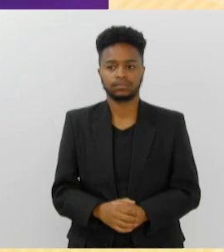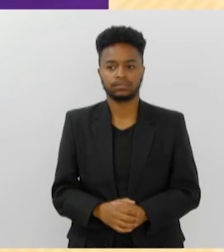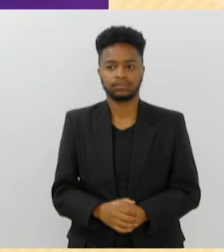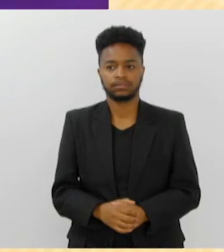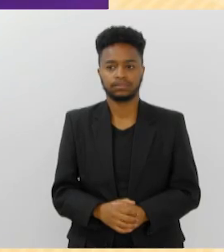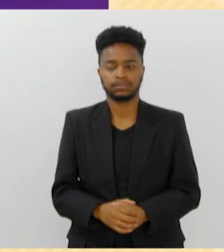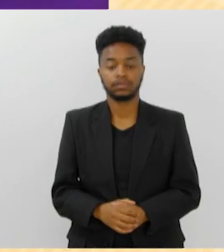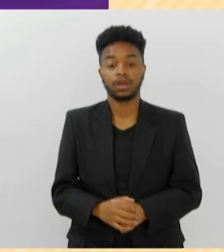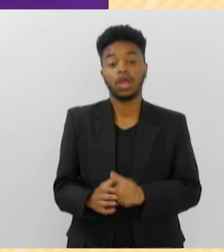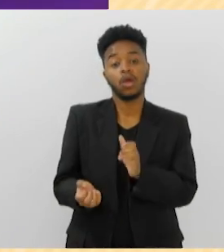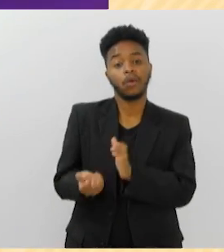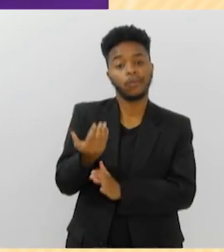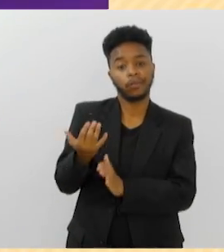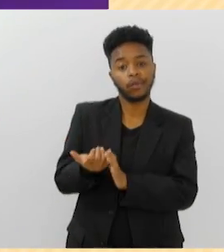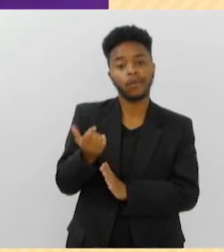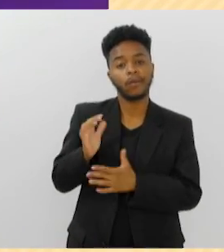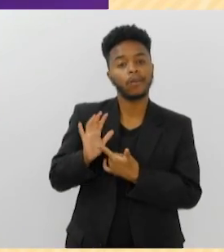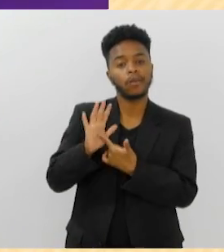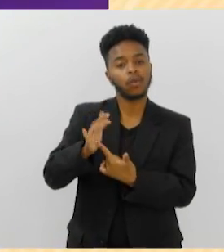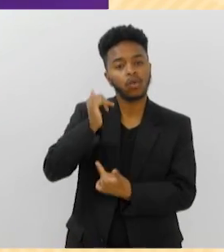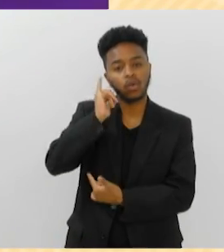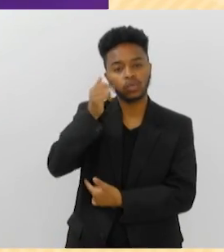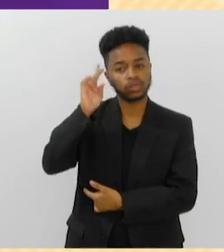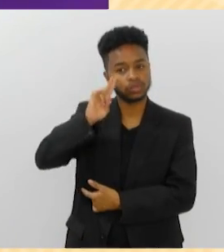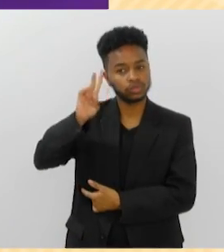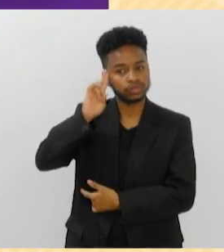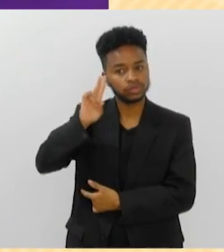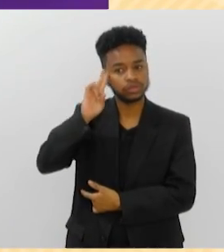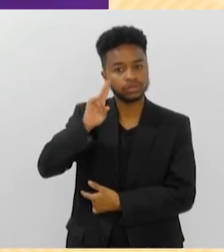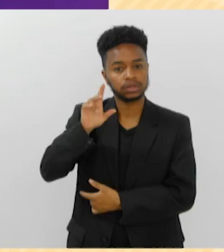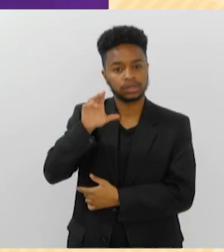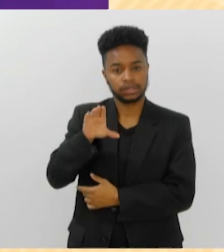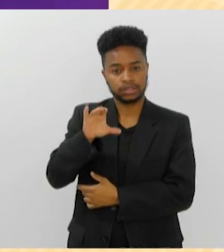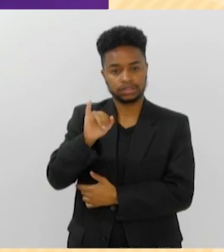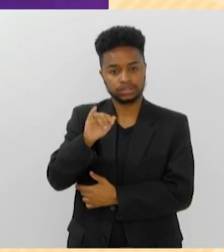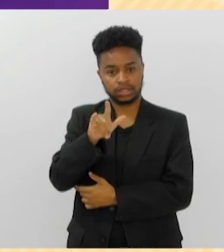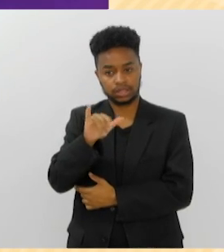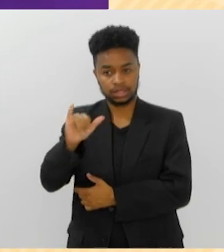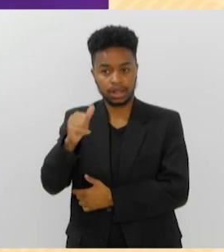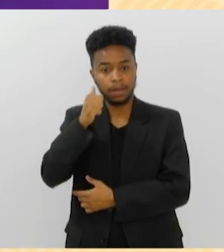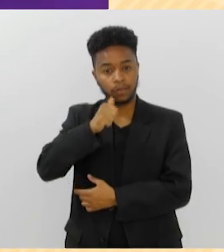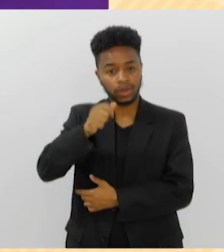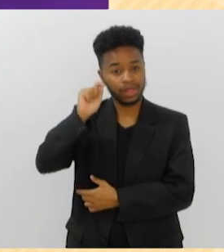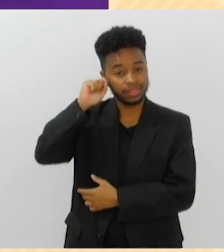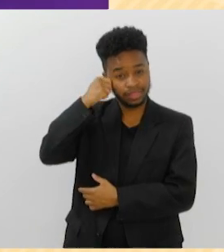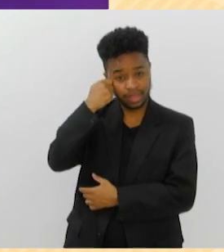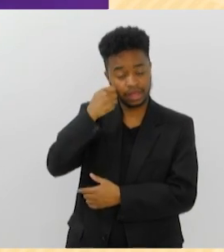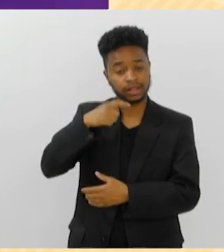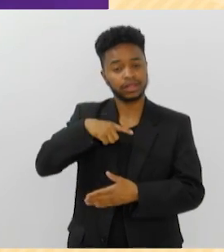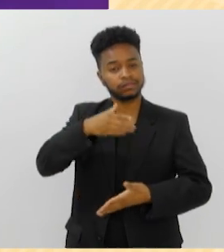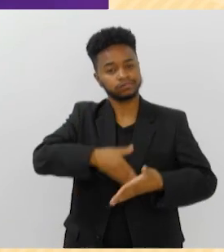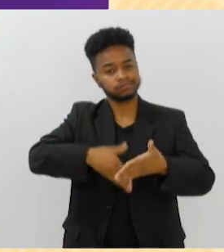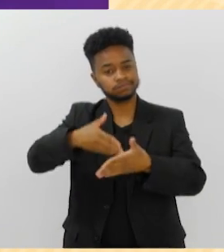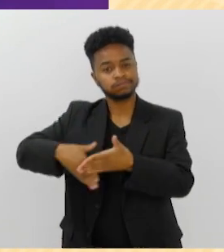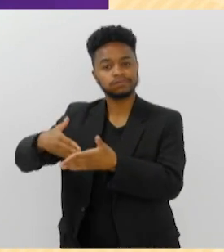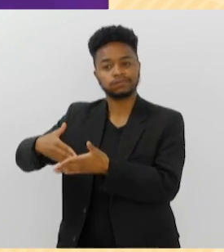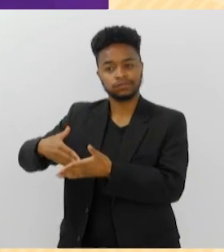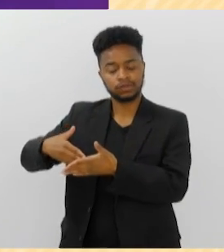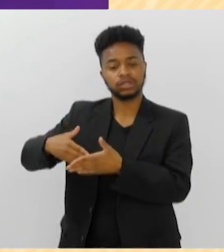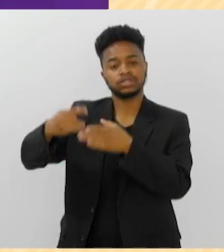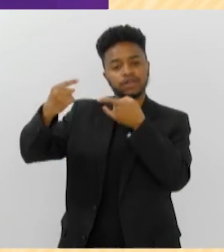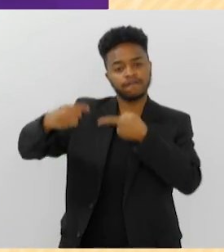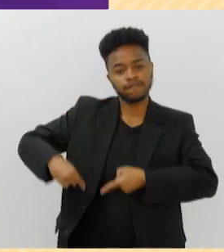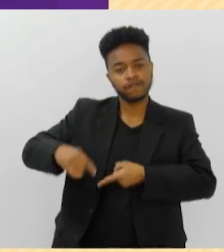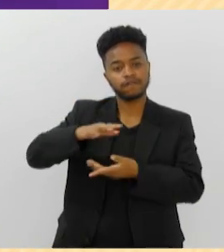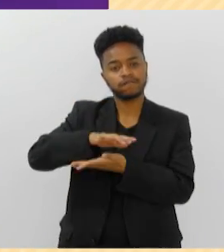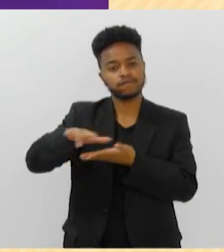A produção se destaca ao narrar a história comovente de Cilly, uma mulher negra que enfrenta adversidades e desafios